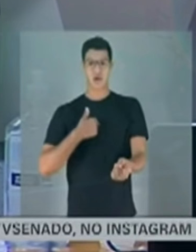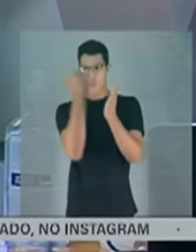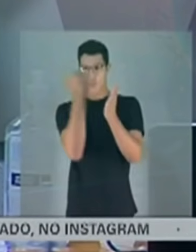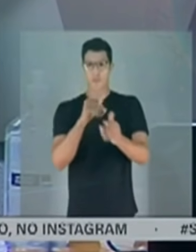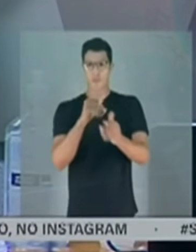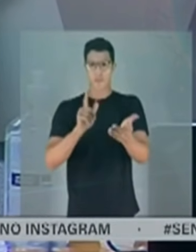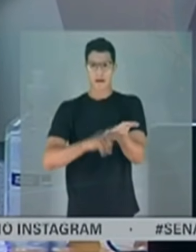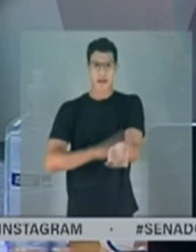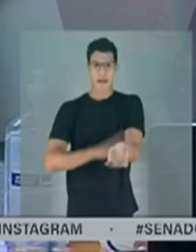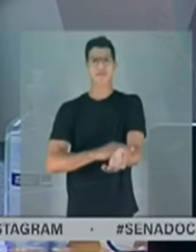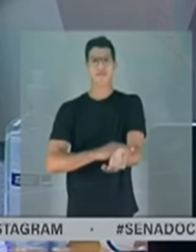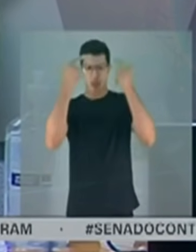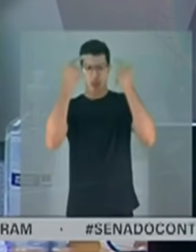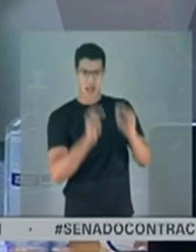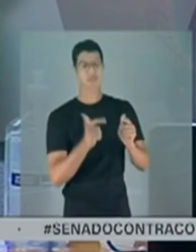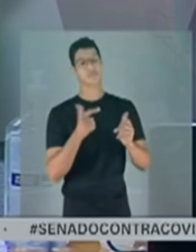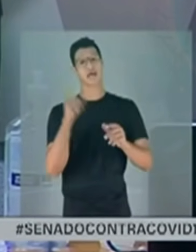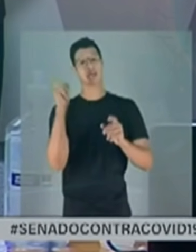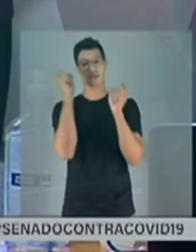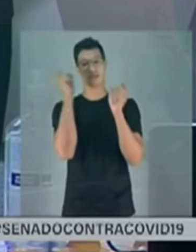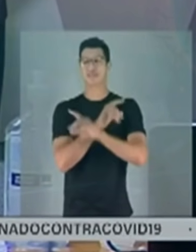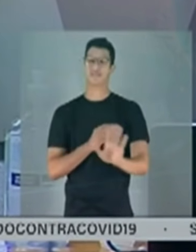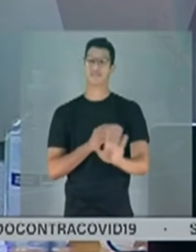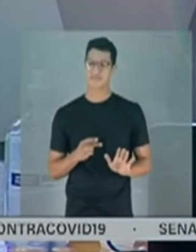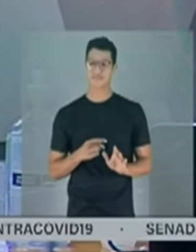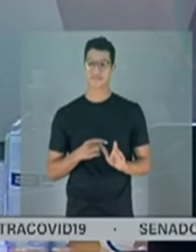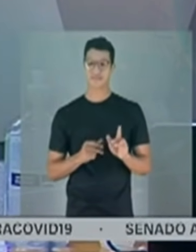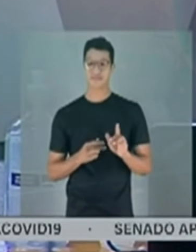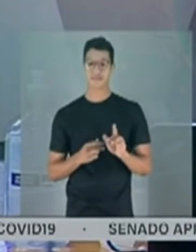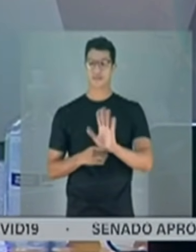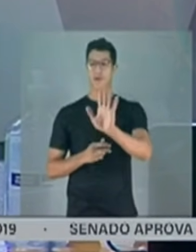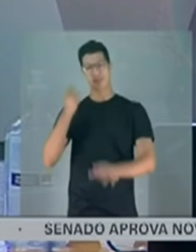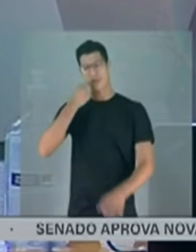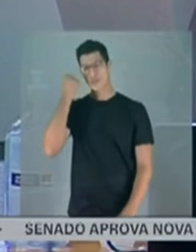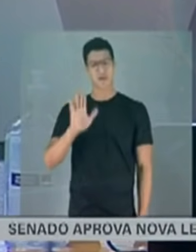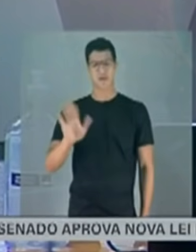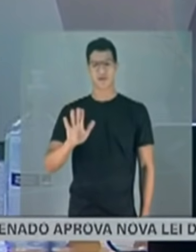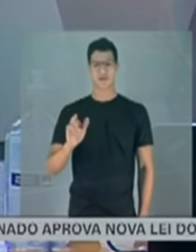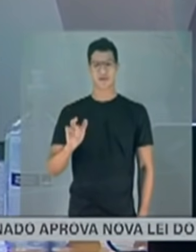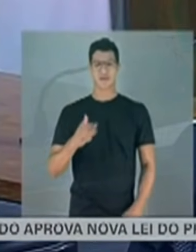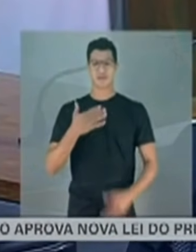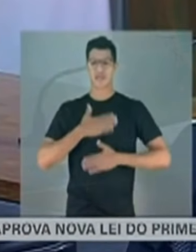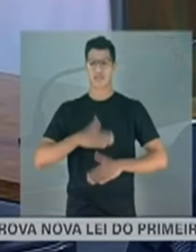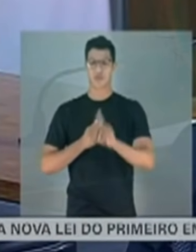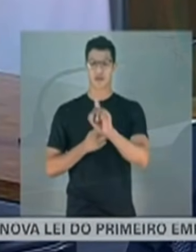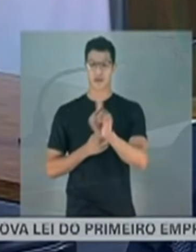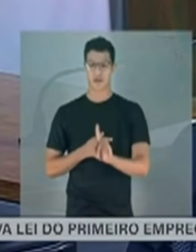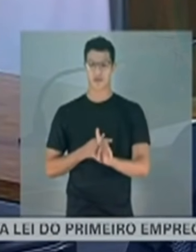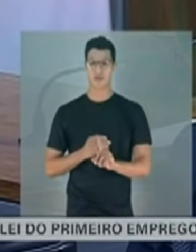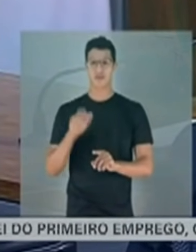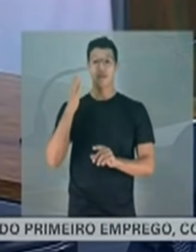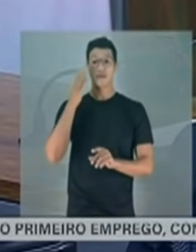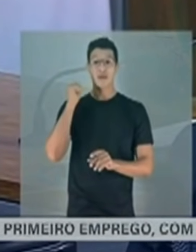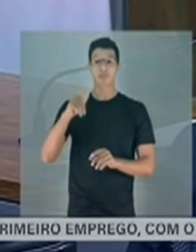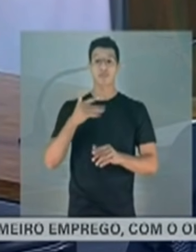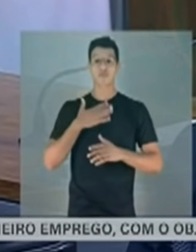difícil. Está difícil. Não, senador, não é tranquilo, não. Sabe quando é que você fica